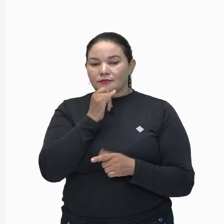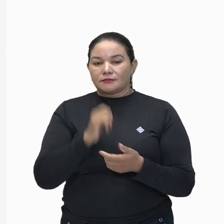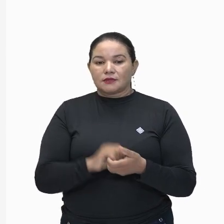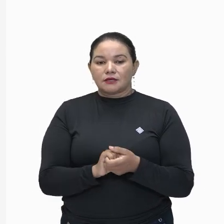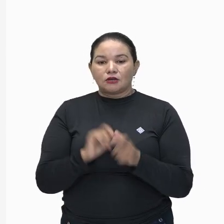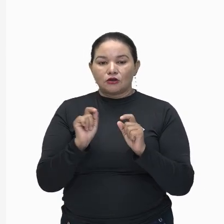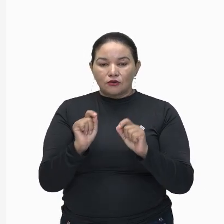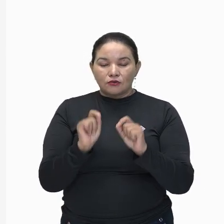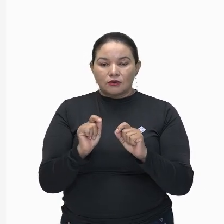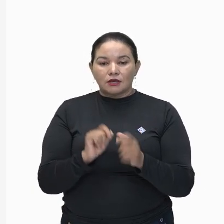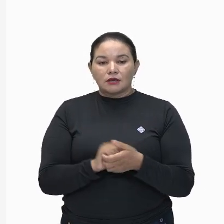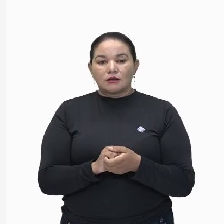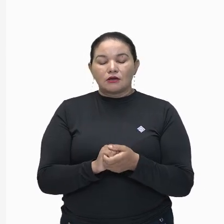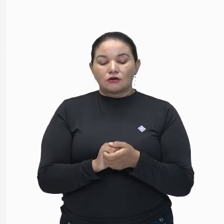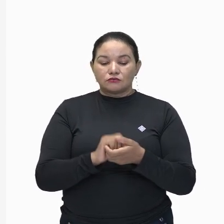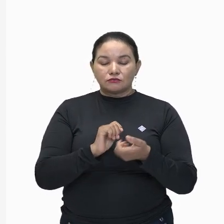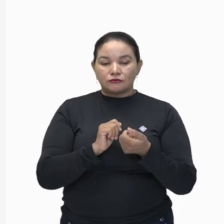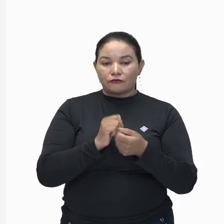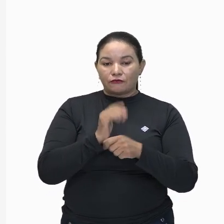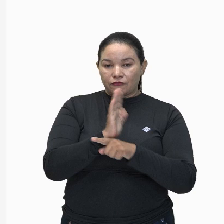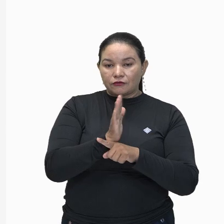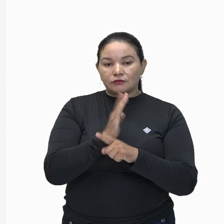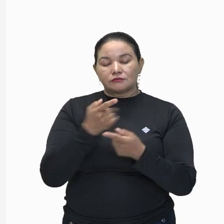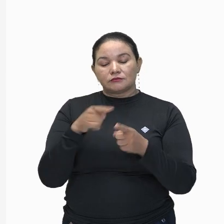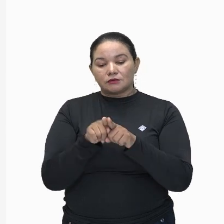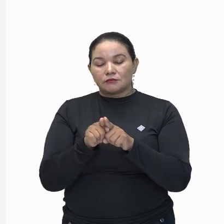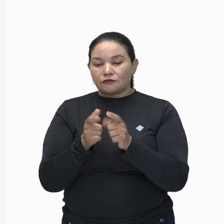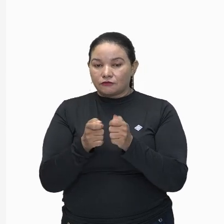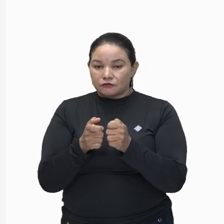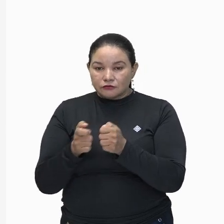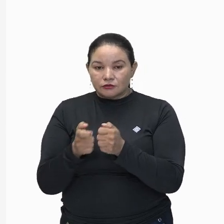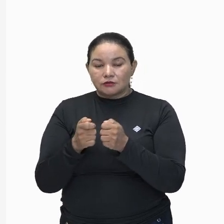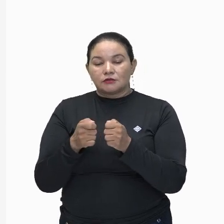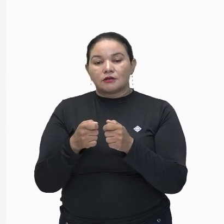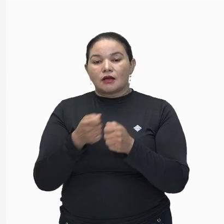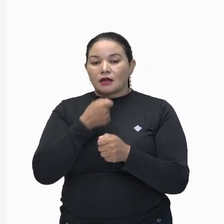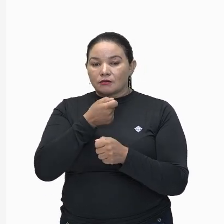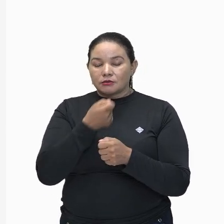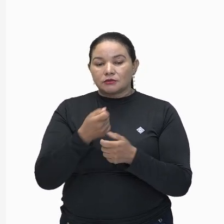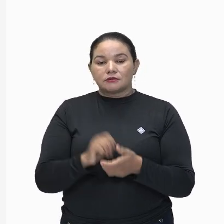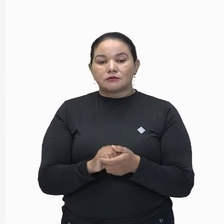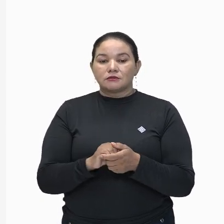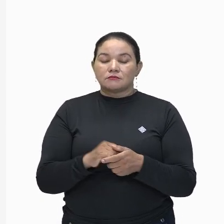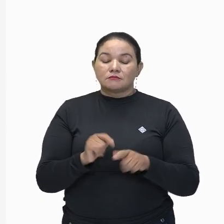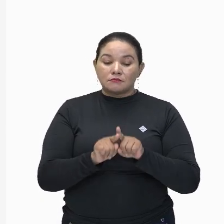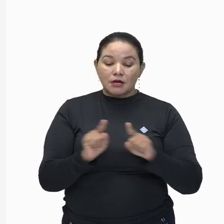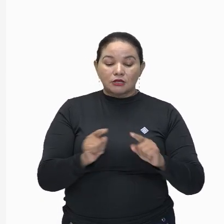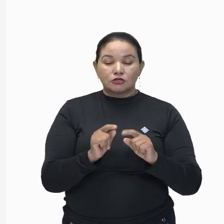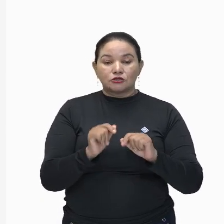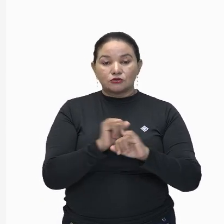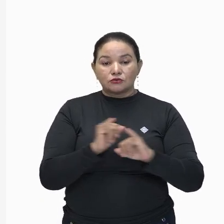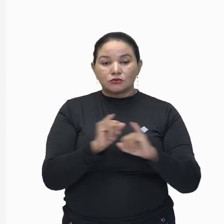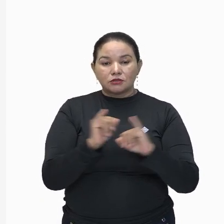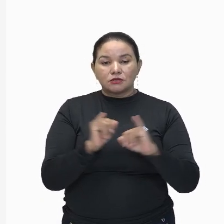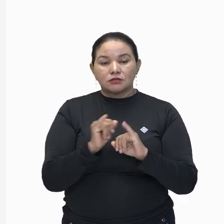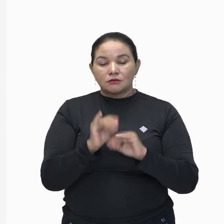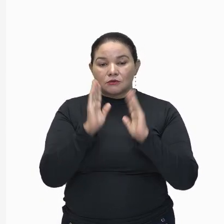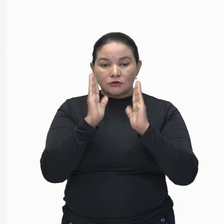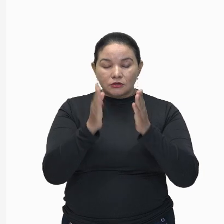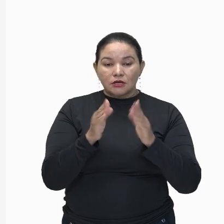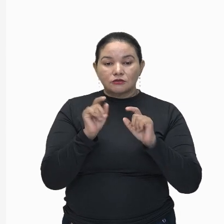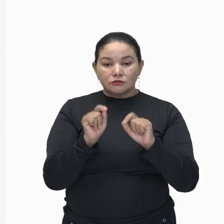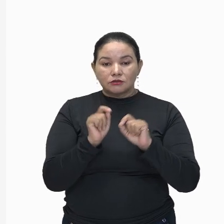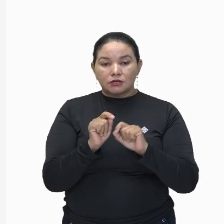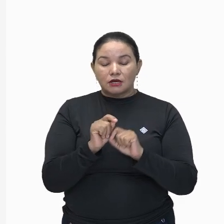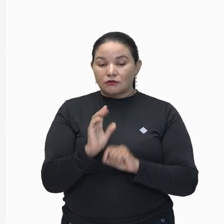e dos videogames, dos filmes, por exemplo, né? No caso da reportagem. Em notícias, a prioridade é narrar os fatos. Em